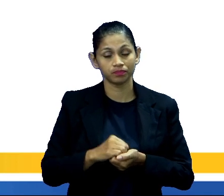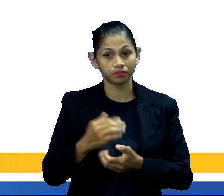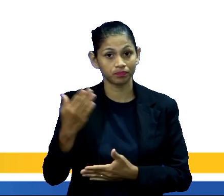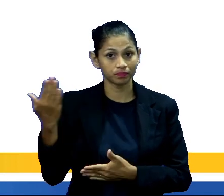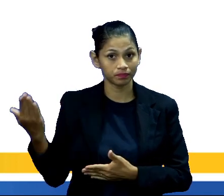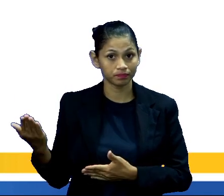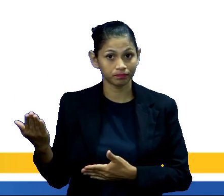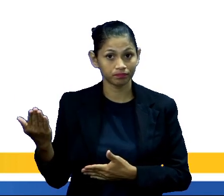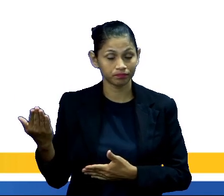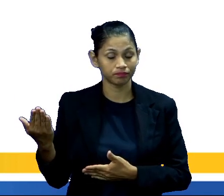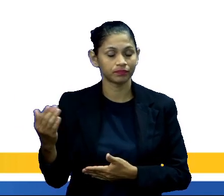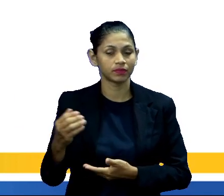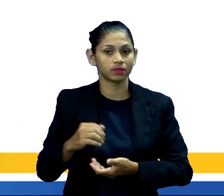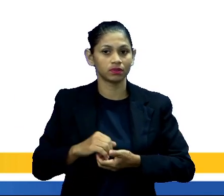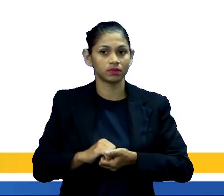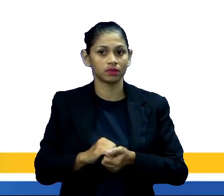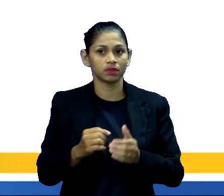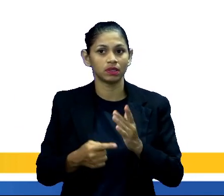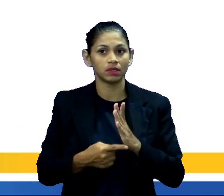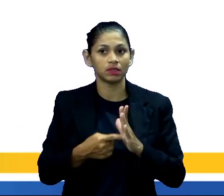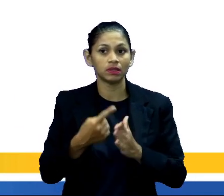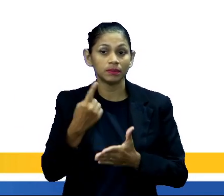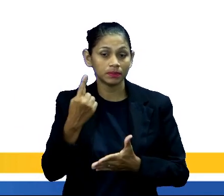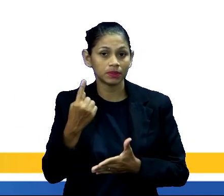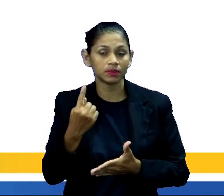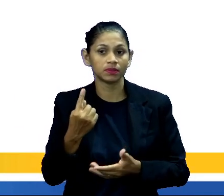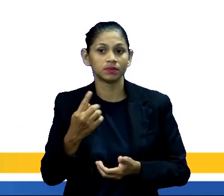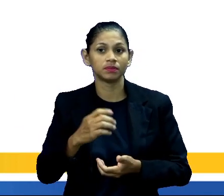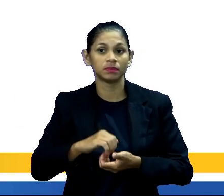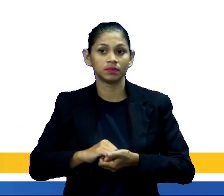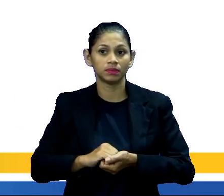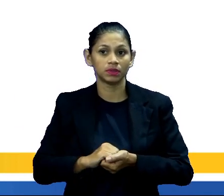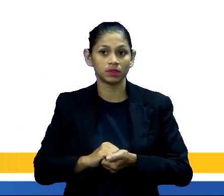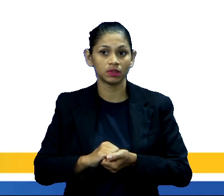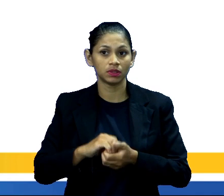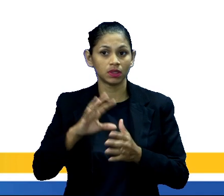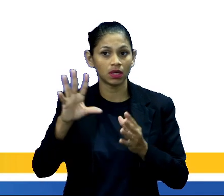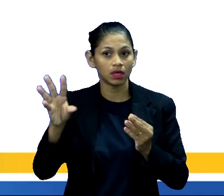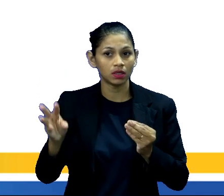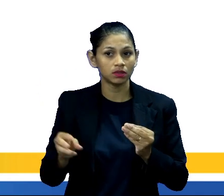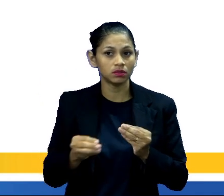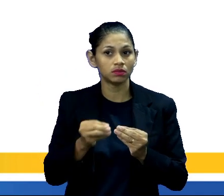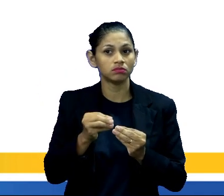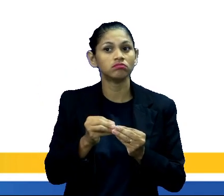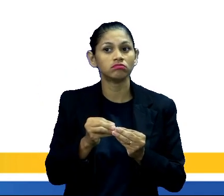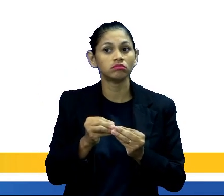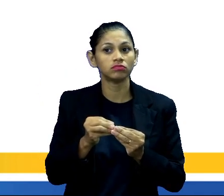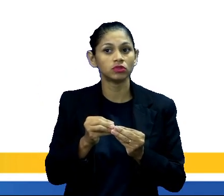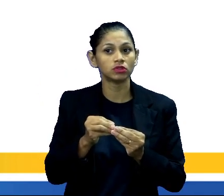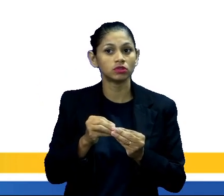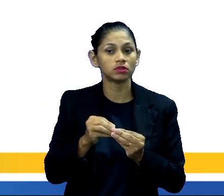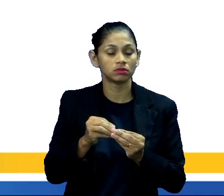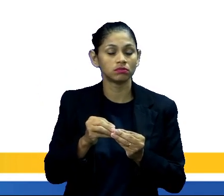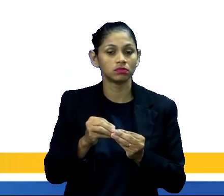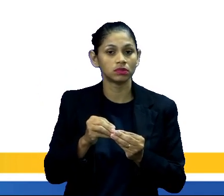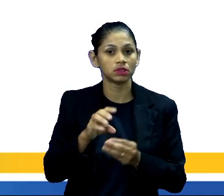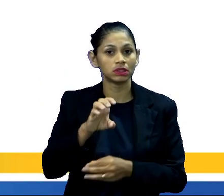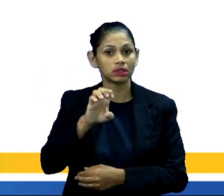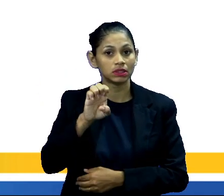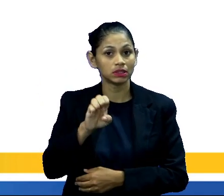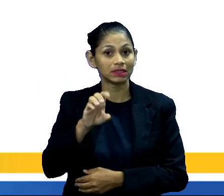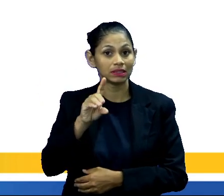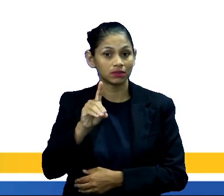A primeira nós temos I cleaned the house 3 times yesterday. Eu limpei a casa 3